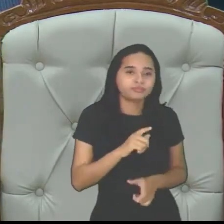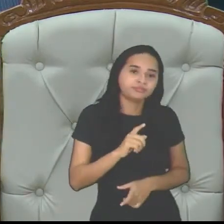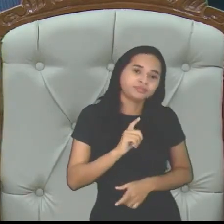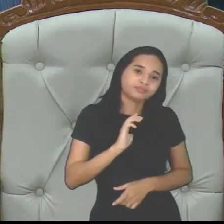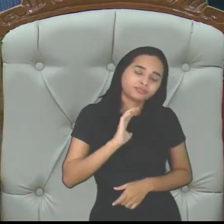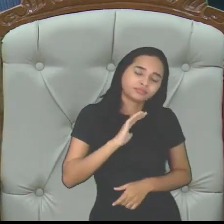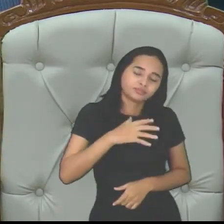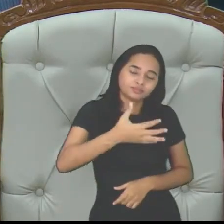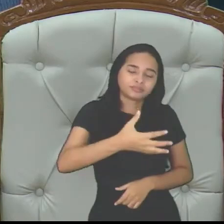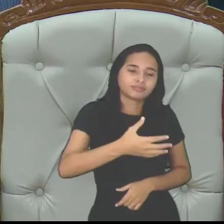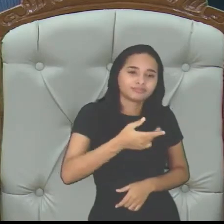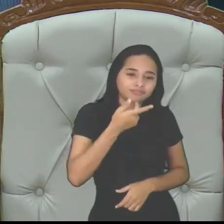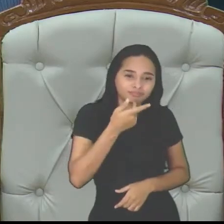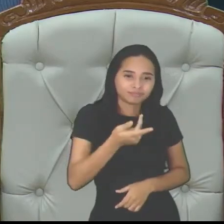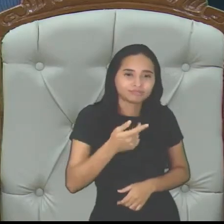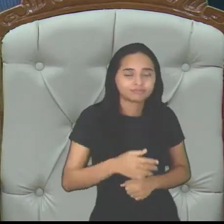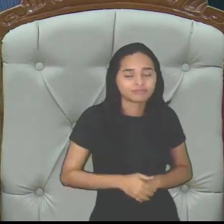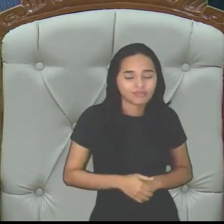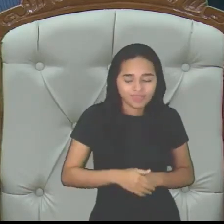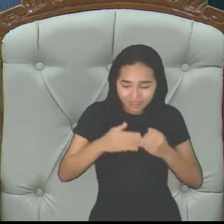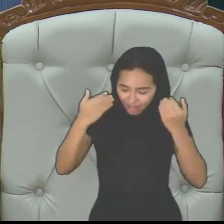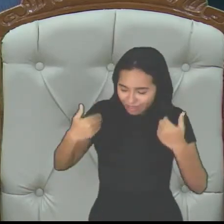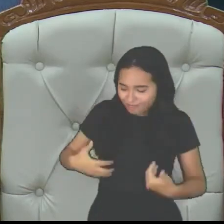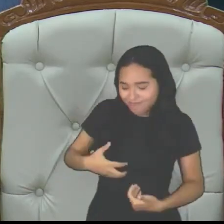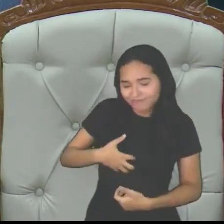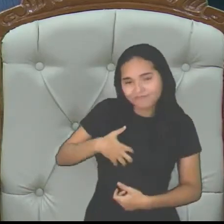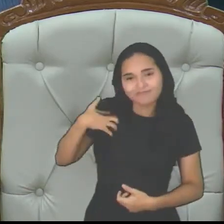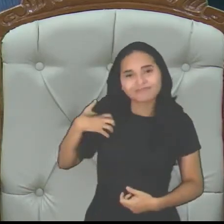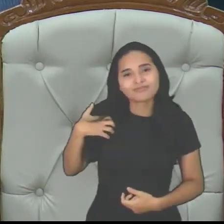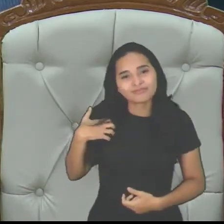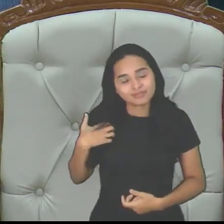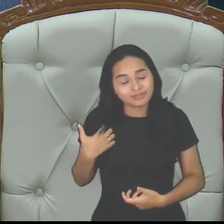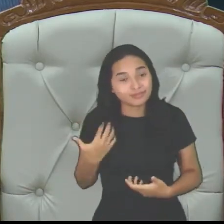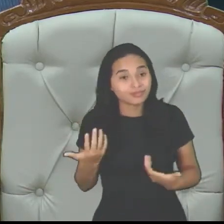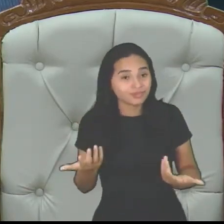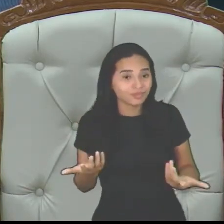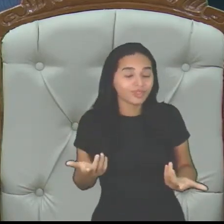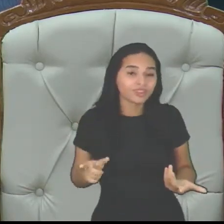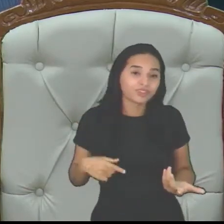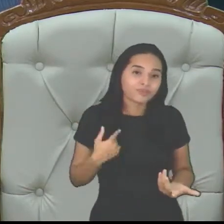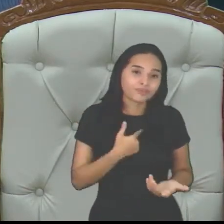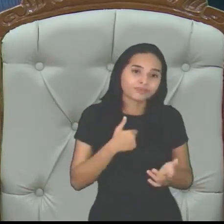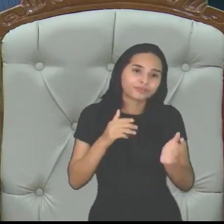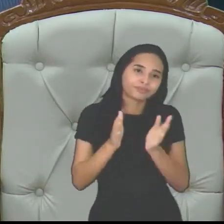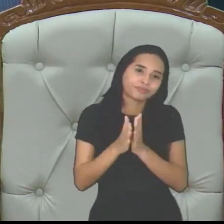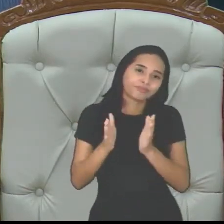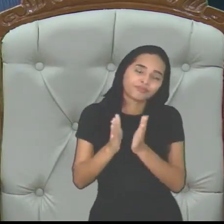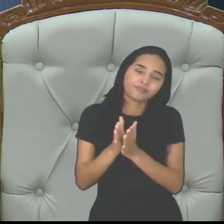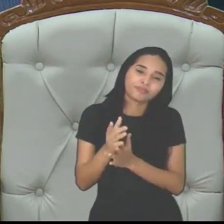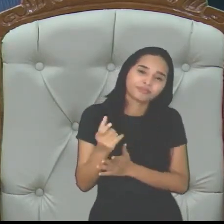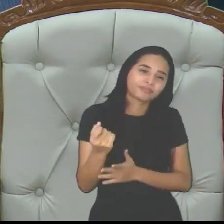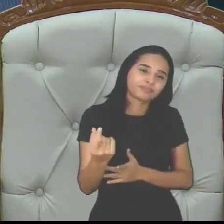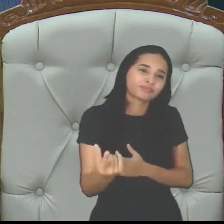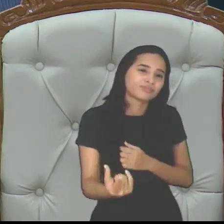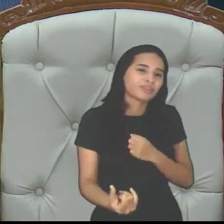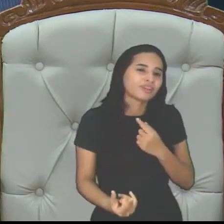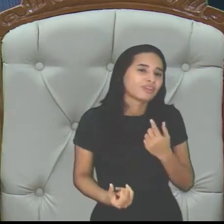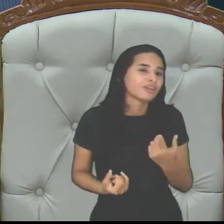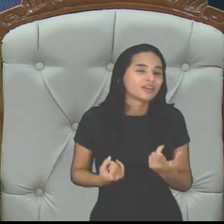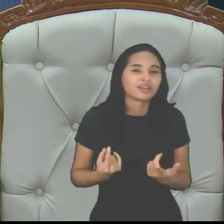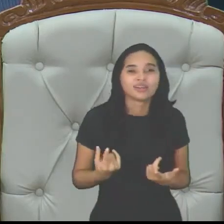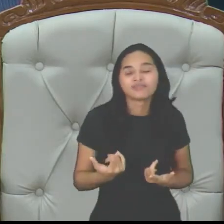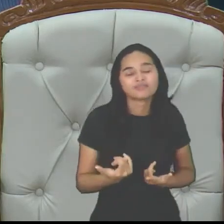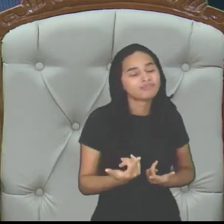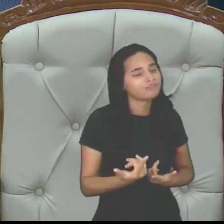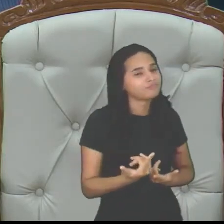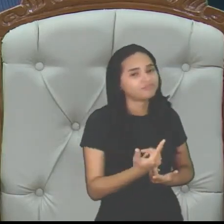isso aí. Miserável homem que sou. Aliás, as nossas orações muitas vezes não